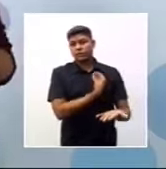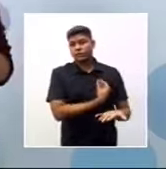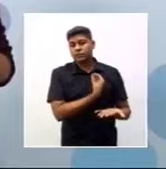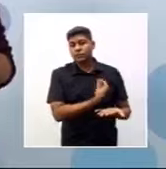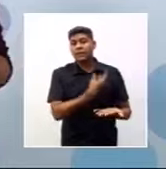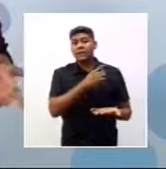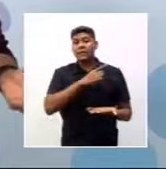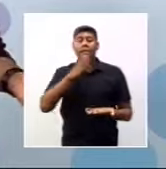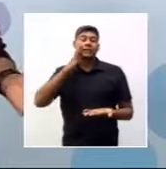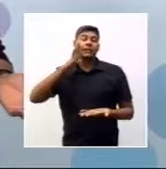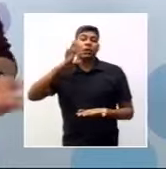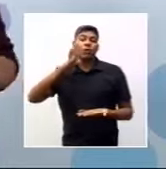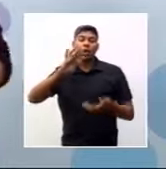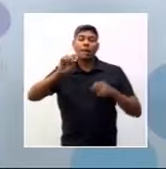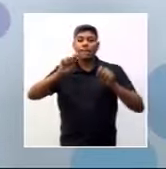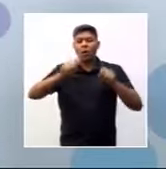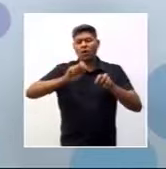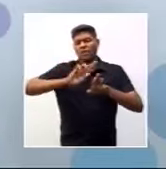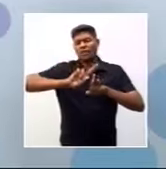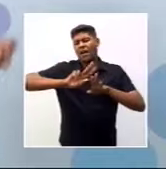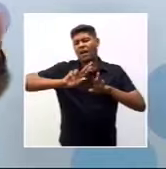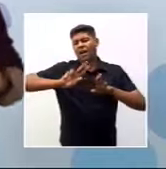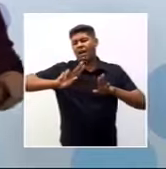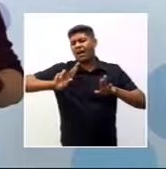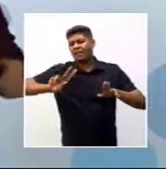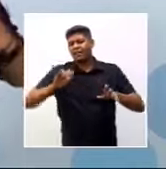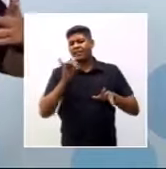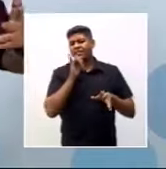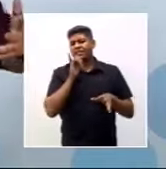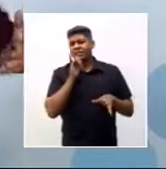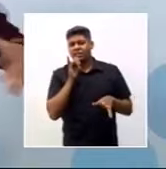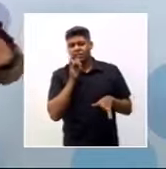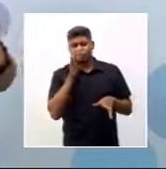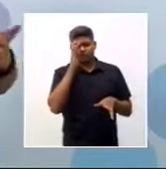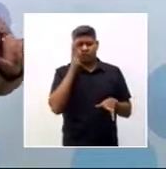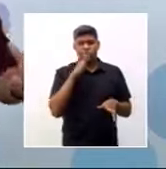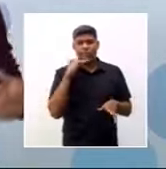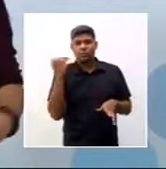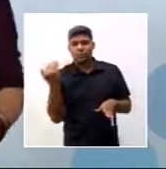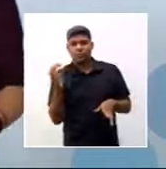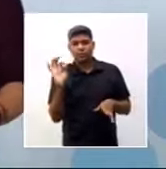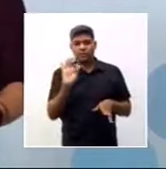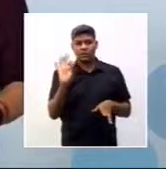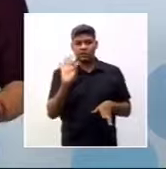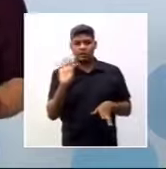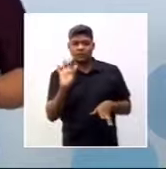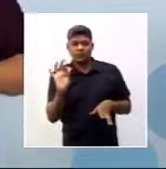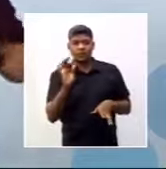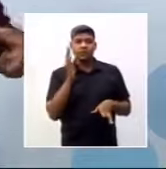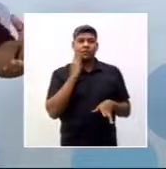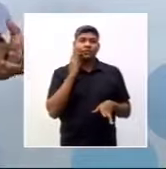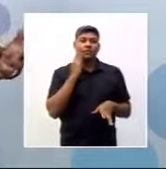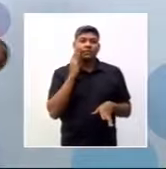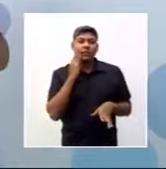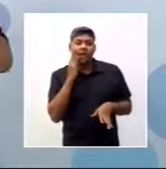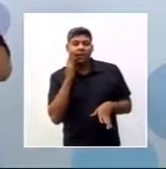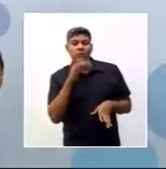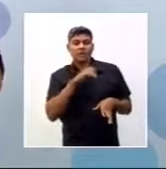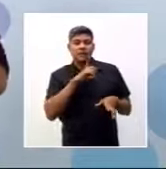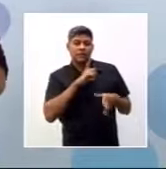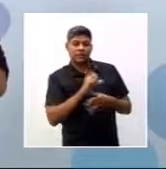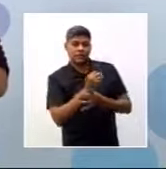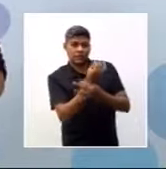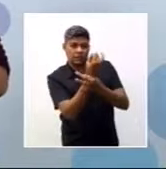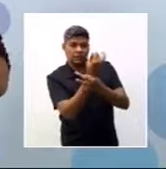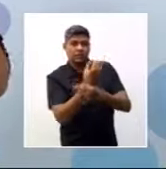agora teoria a gente pode ter várias então do que michael jackson elvis bom gente não é o estado preso e sem alienígenas